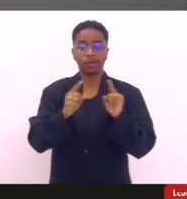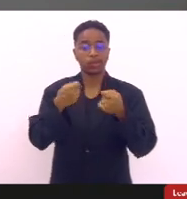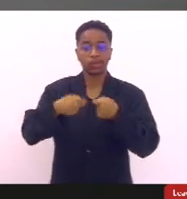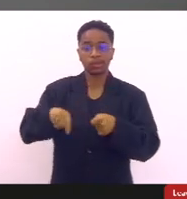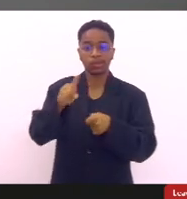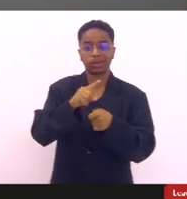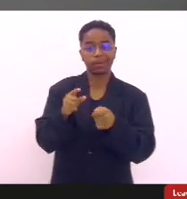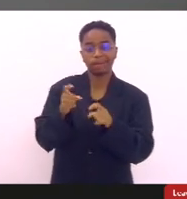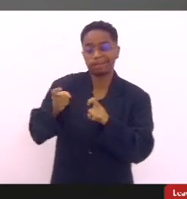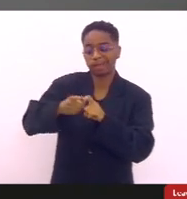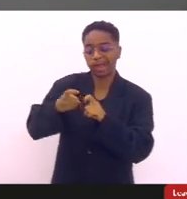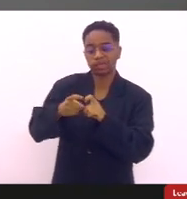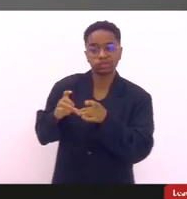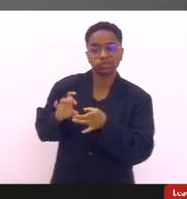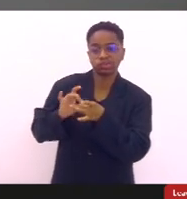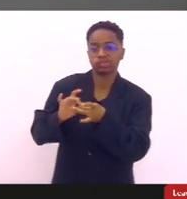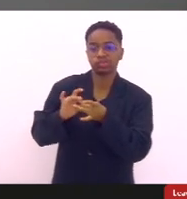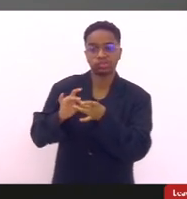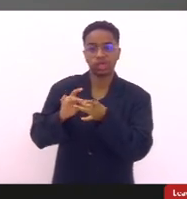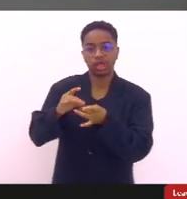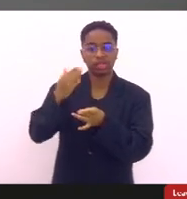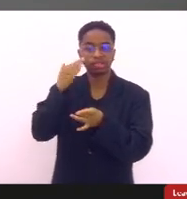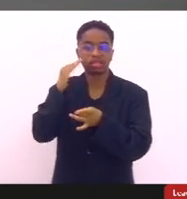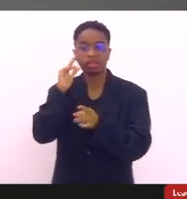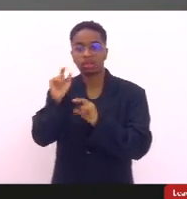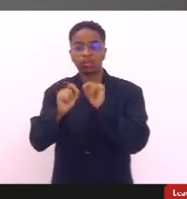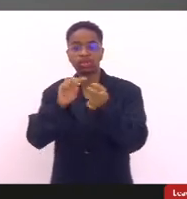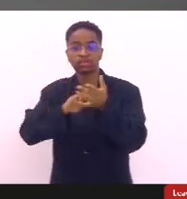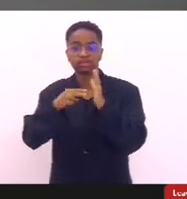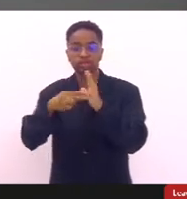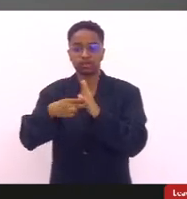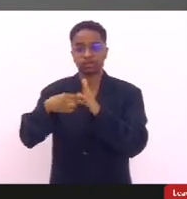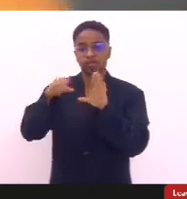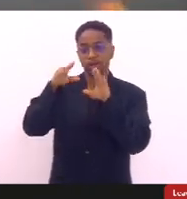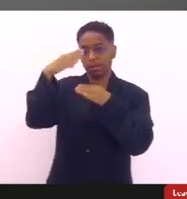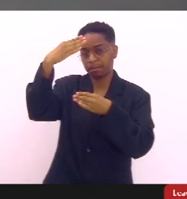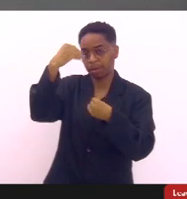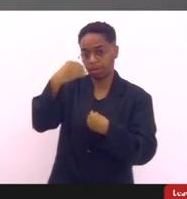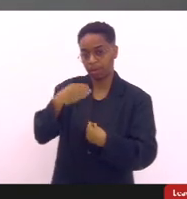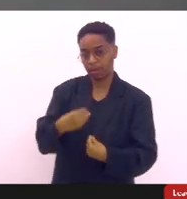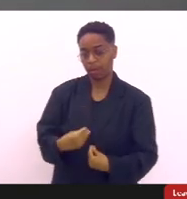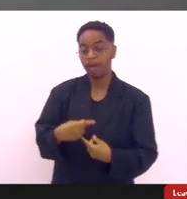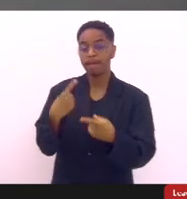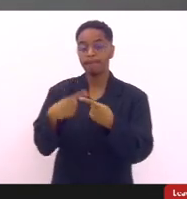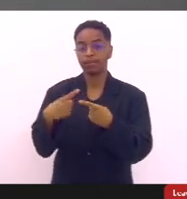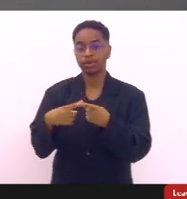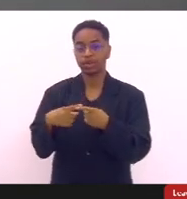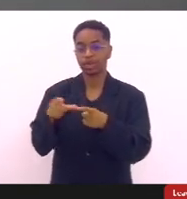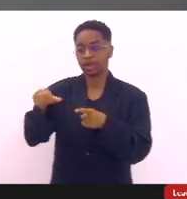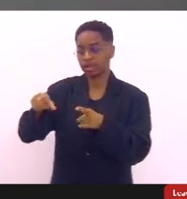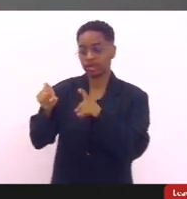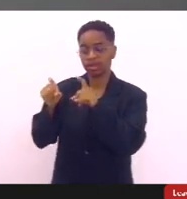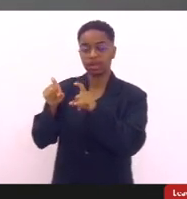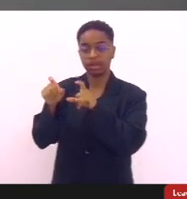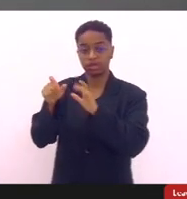mais de médico como precisava antes para interpretar as radiografias. O programa te diz quem pode